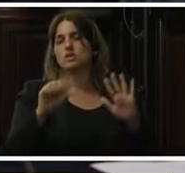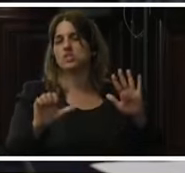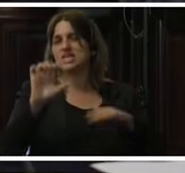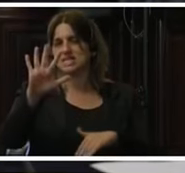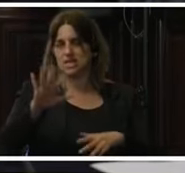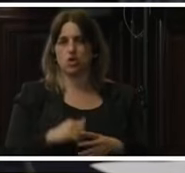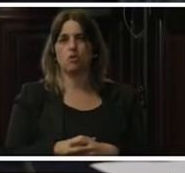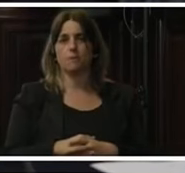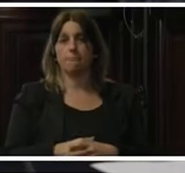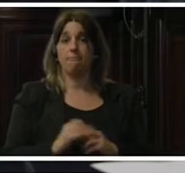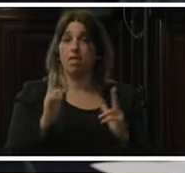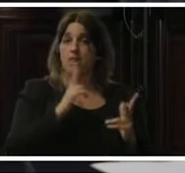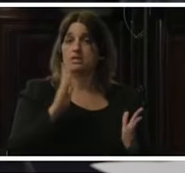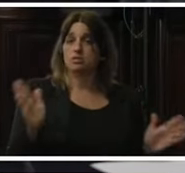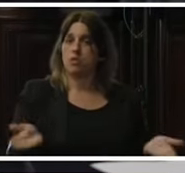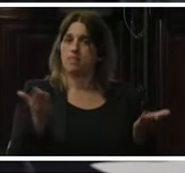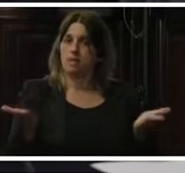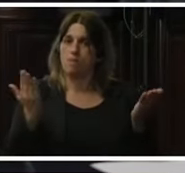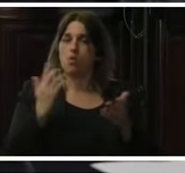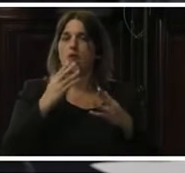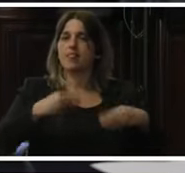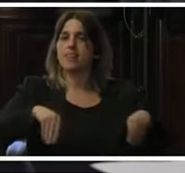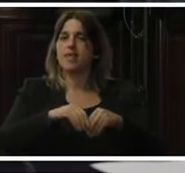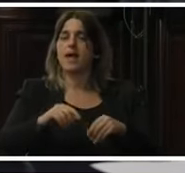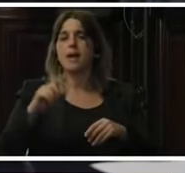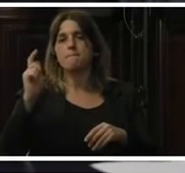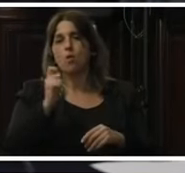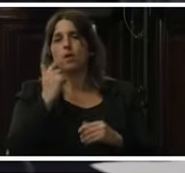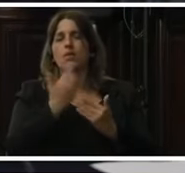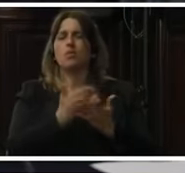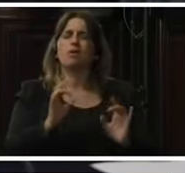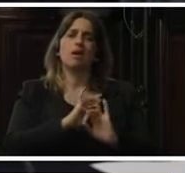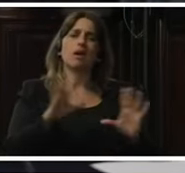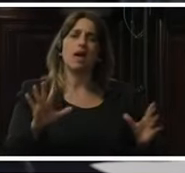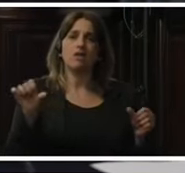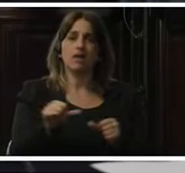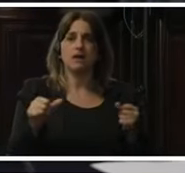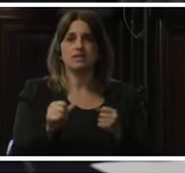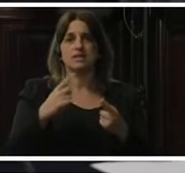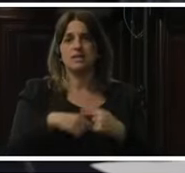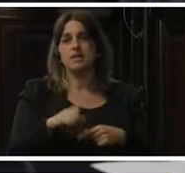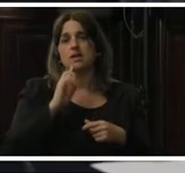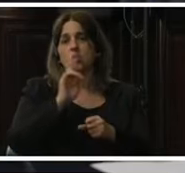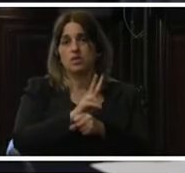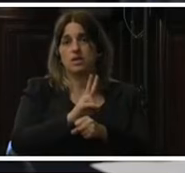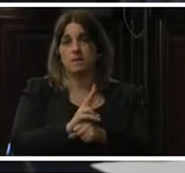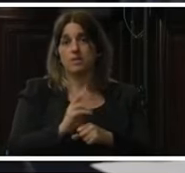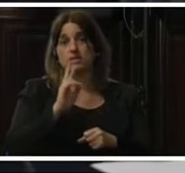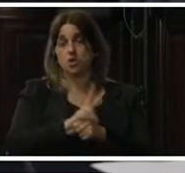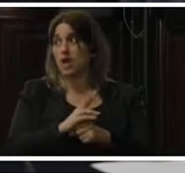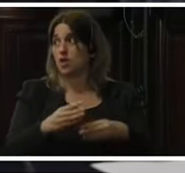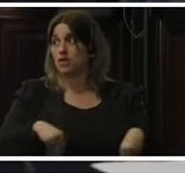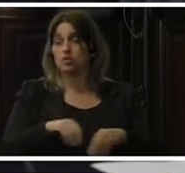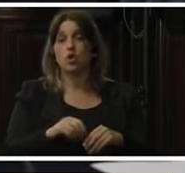estimula a ocupação de terras públicas sem um claro estabelecimento salvaguardas ambientais e de proteção do território dos povos indígenas comunidades